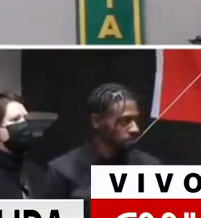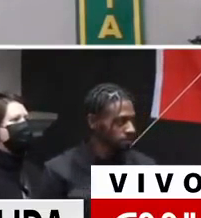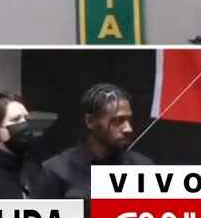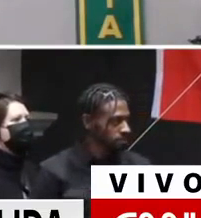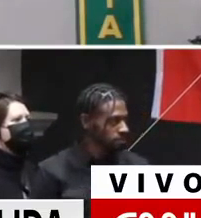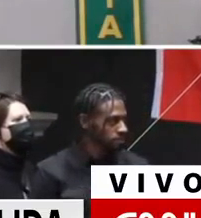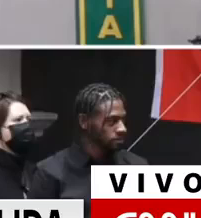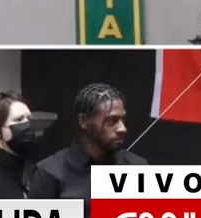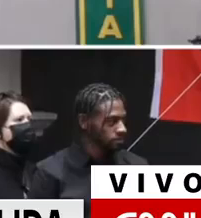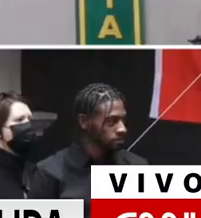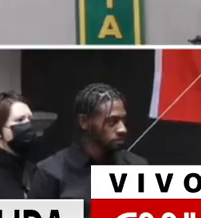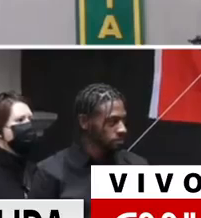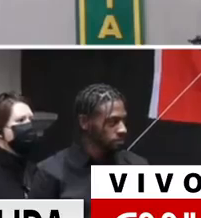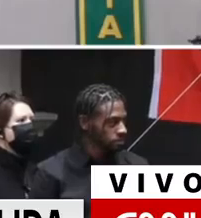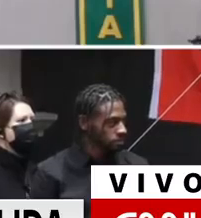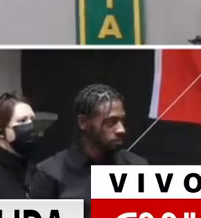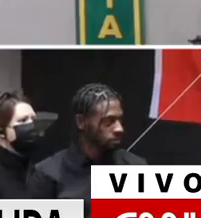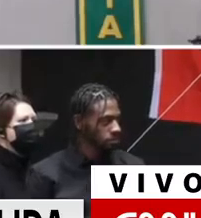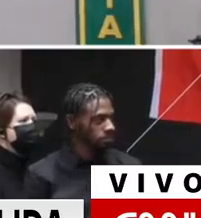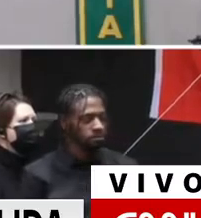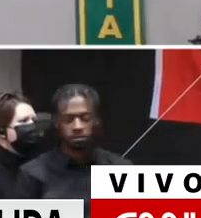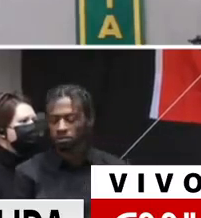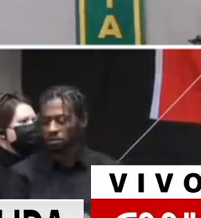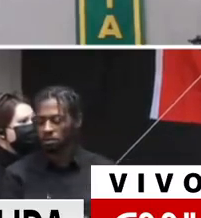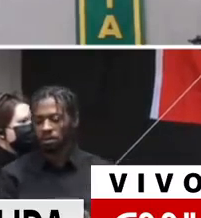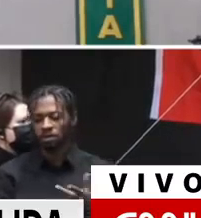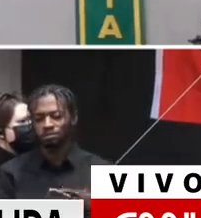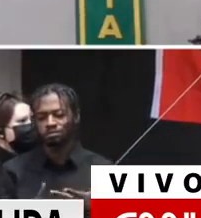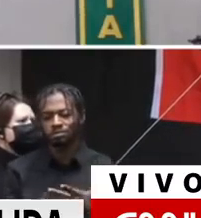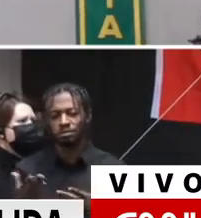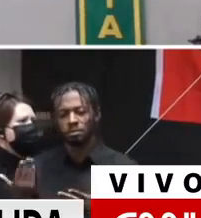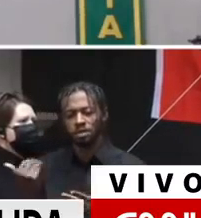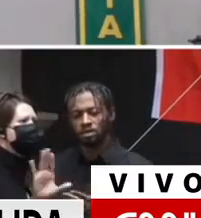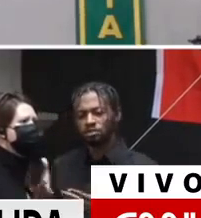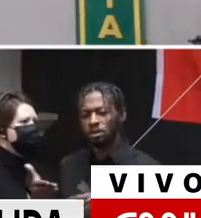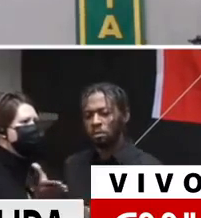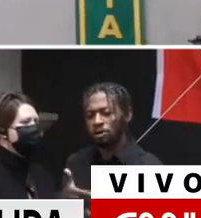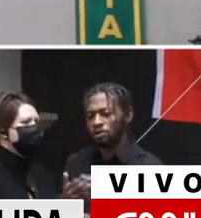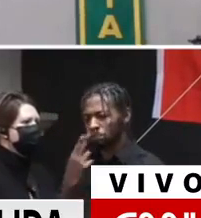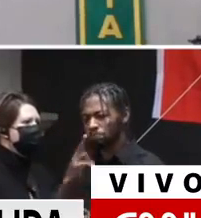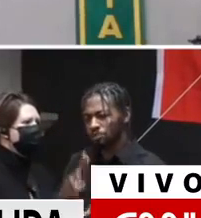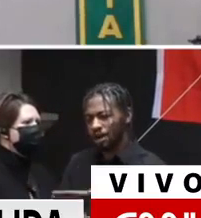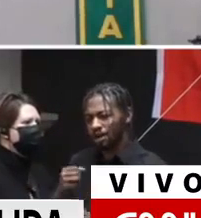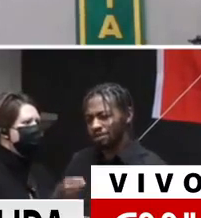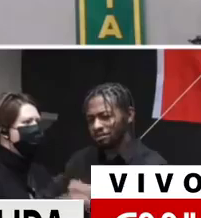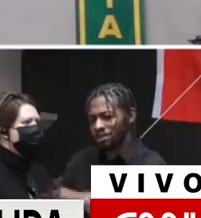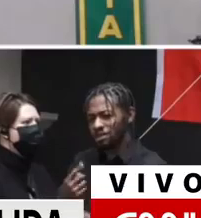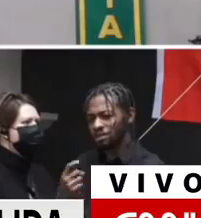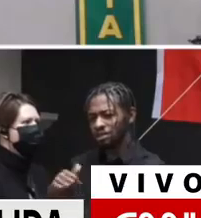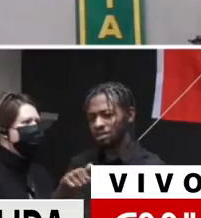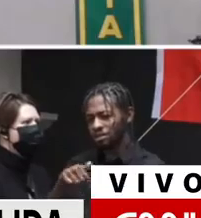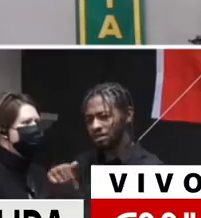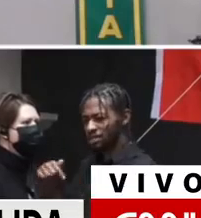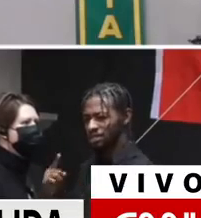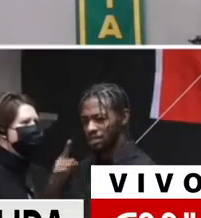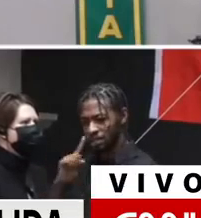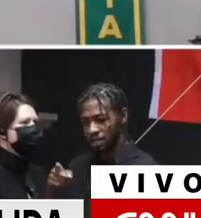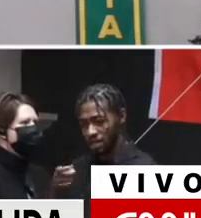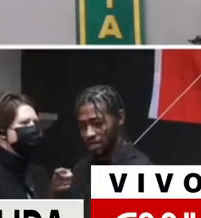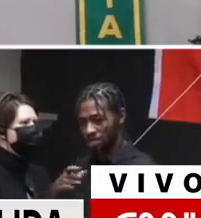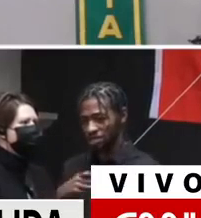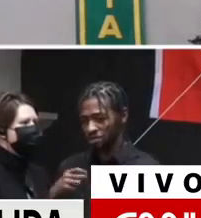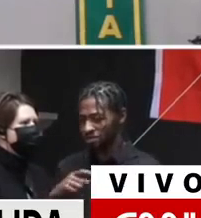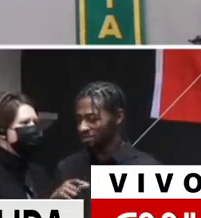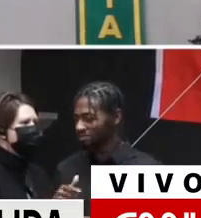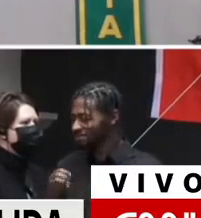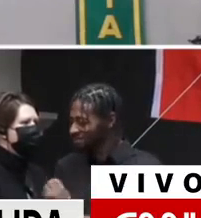essa carta. A Carta pela Democracia é lida, então, na Faculdade de Direito da USP. Acho Vamos. vale ressaltar aqui, já vai